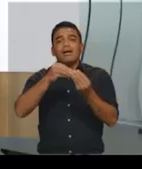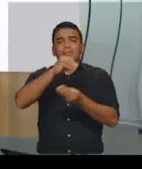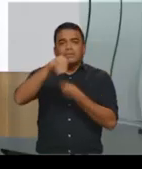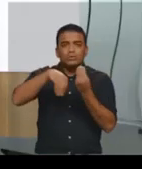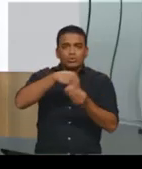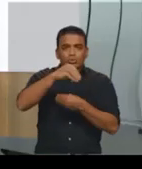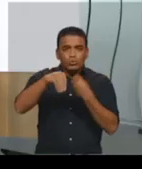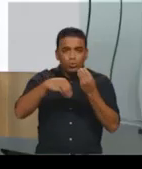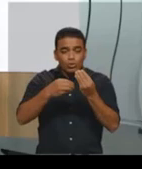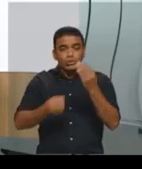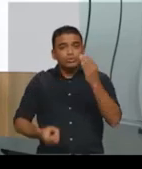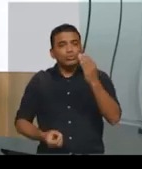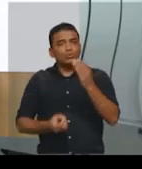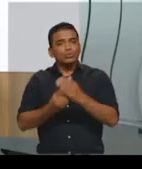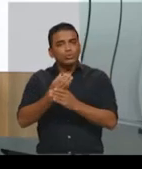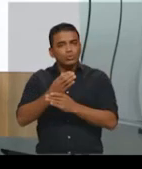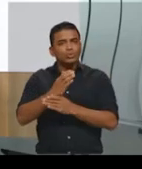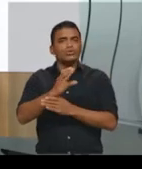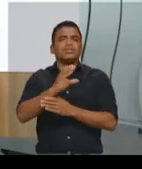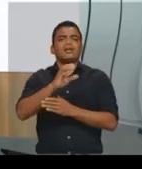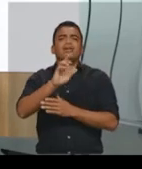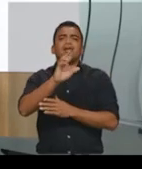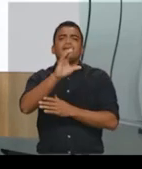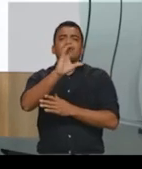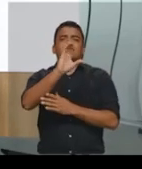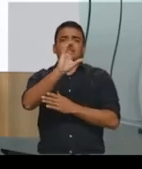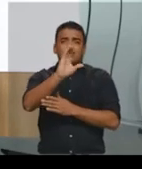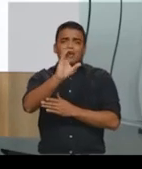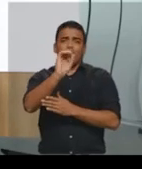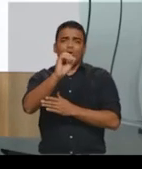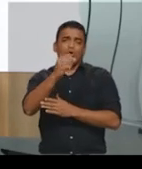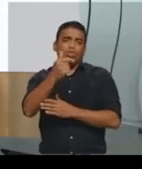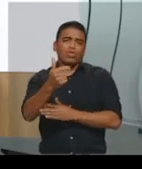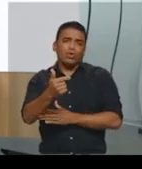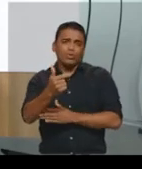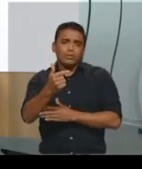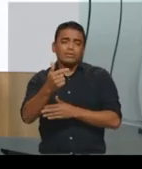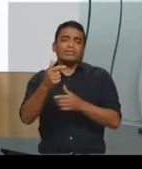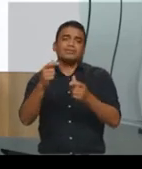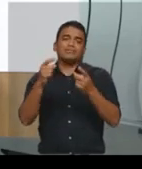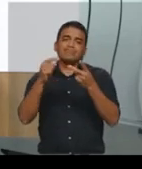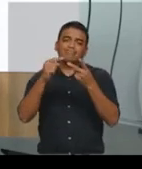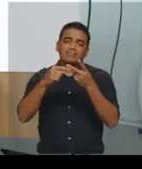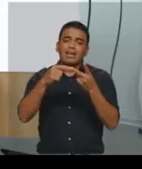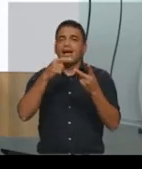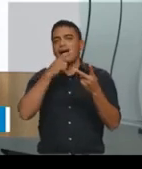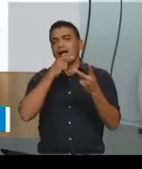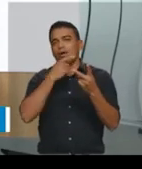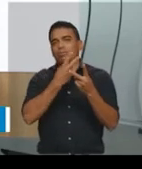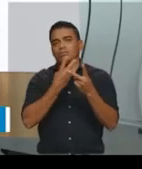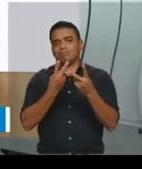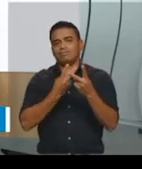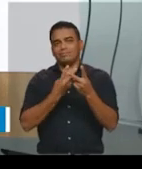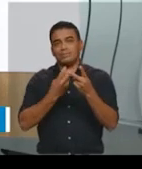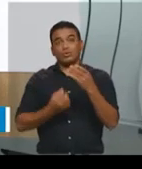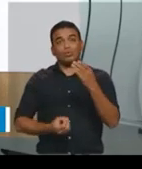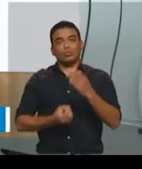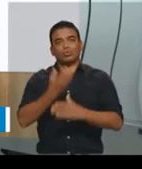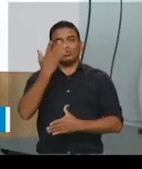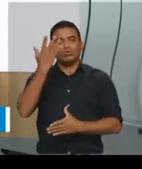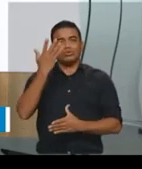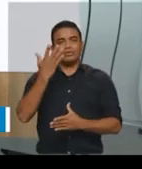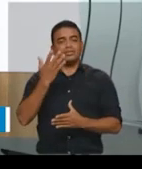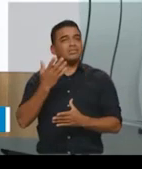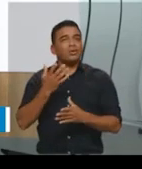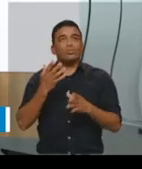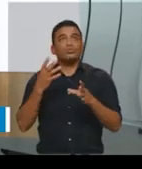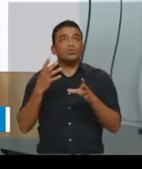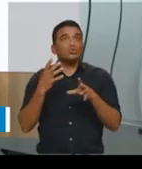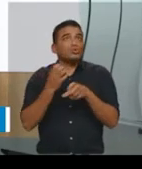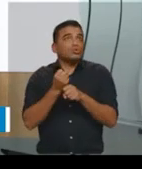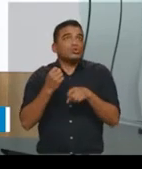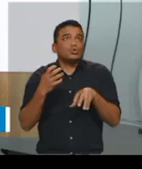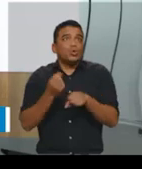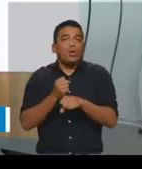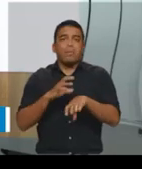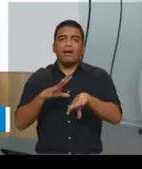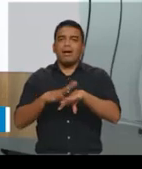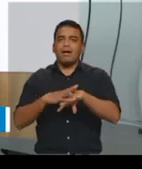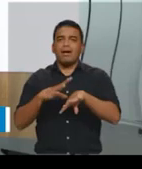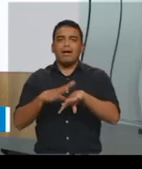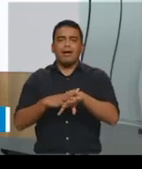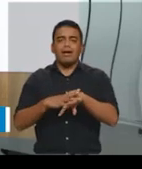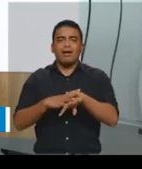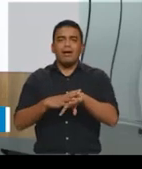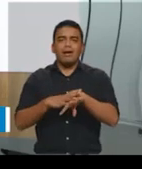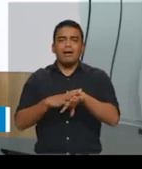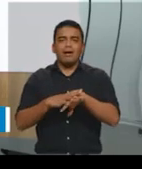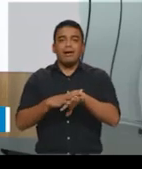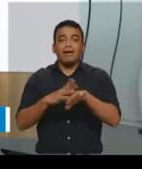água. Observem que o mais que está na equação, ele não representa a soma matemática. O que ele está